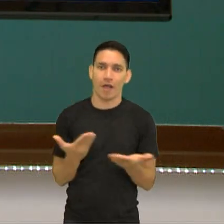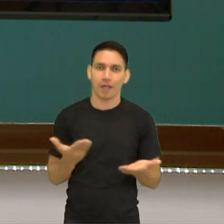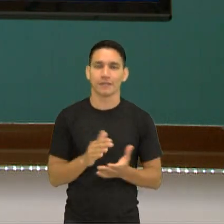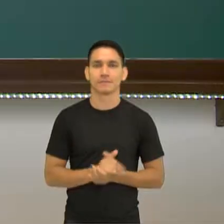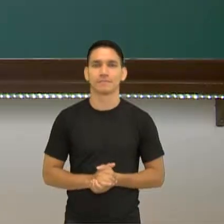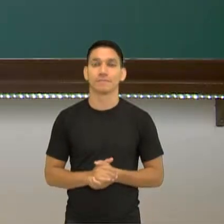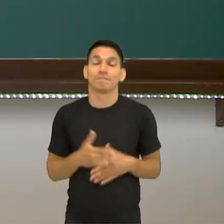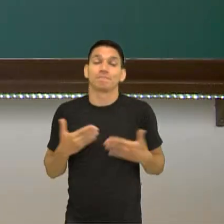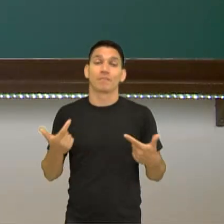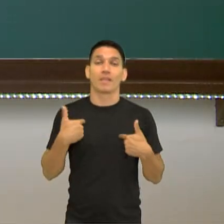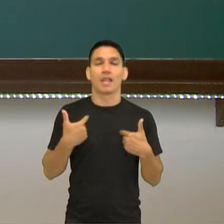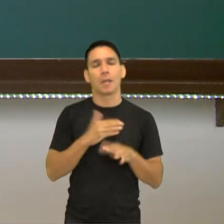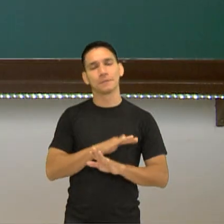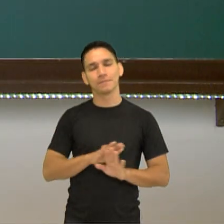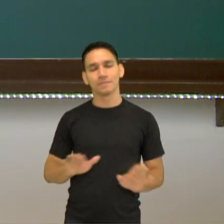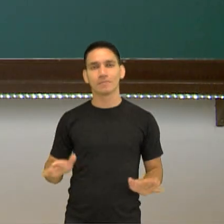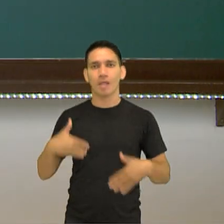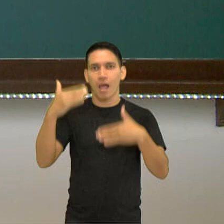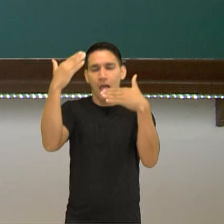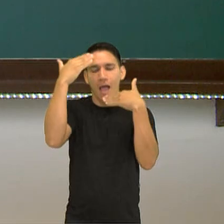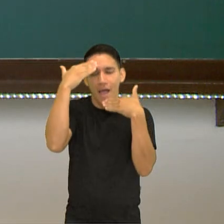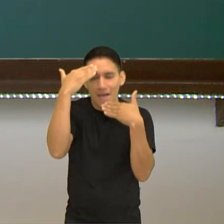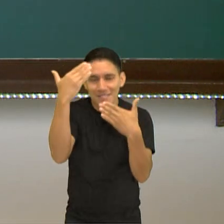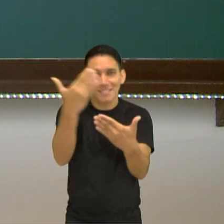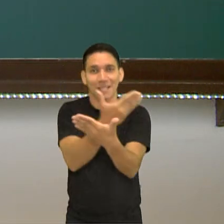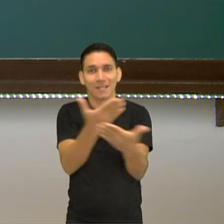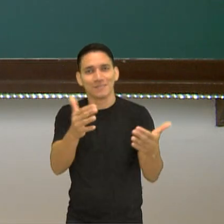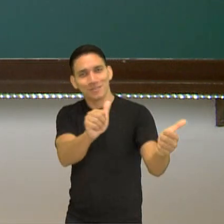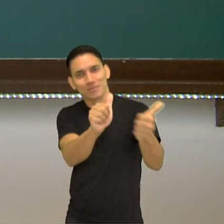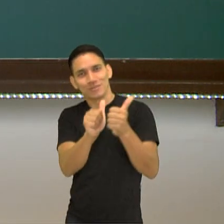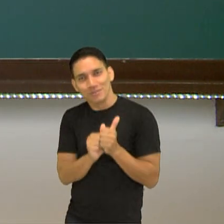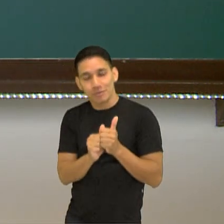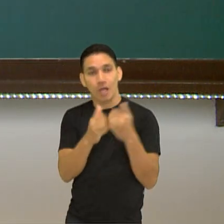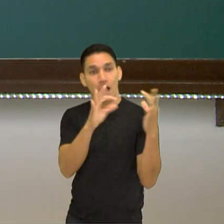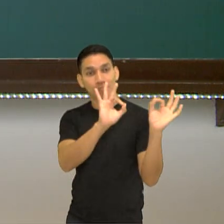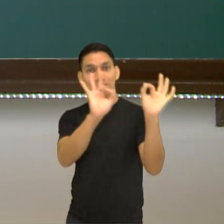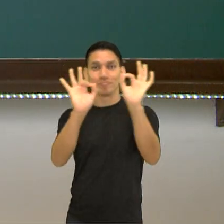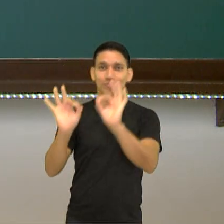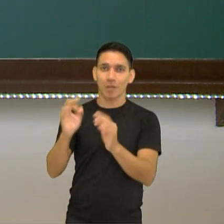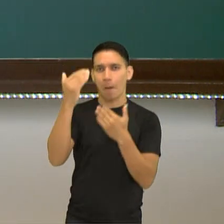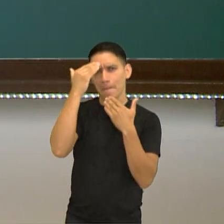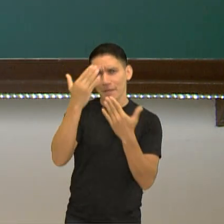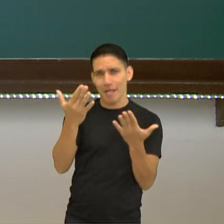eu fico por aqui, agradeço muito a companhia de vocês, muito